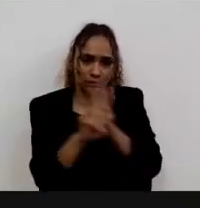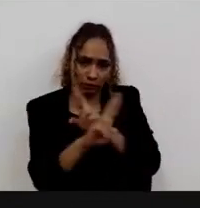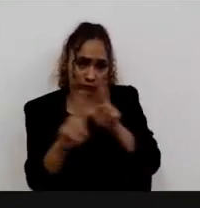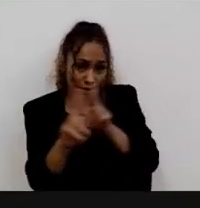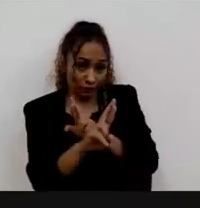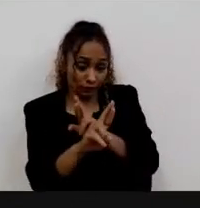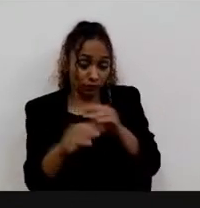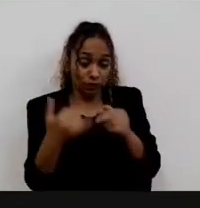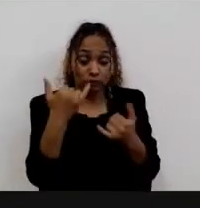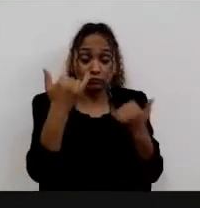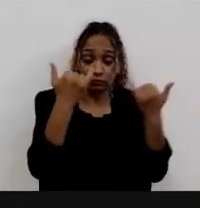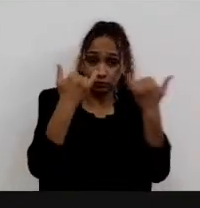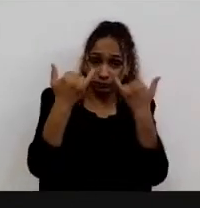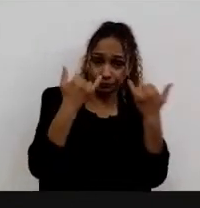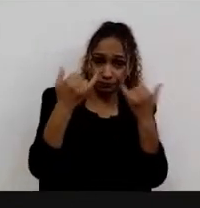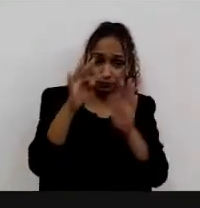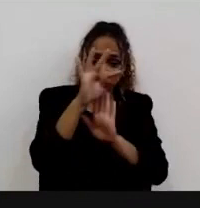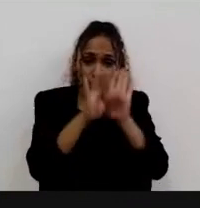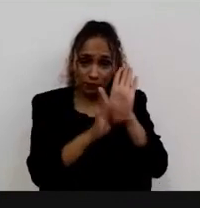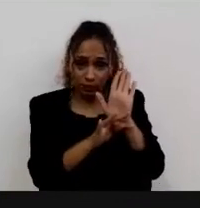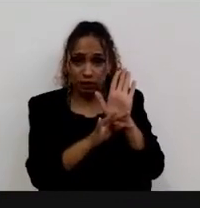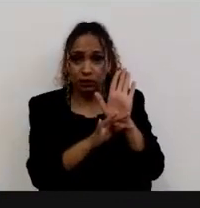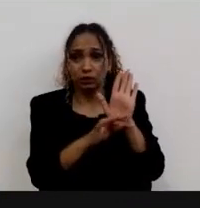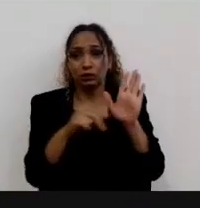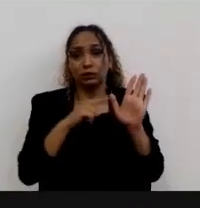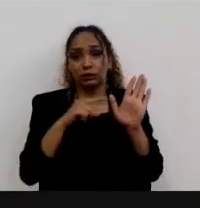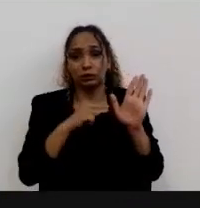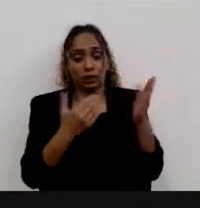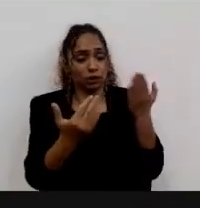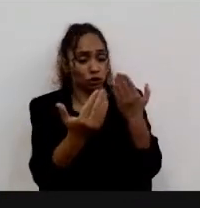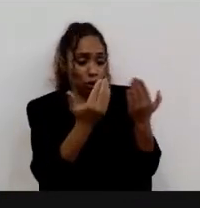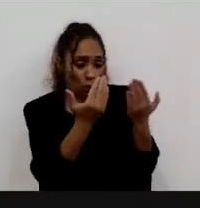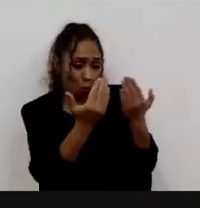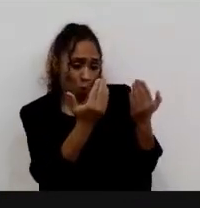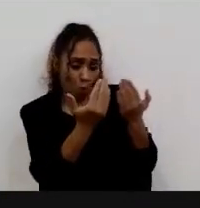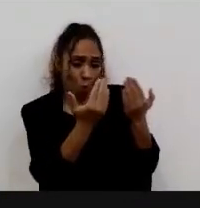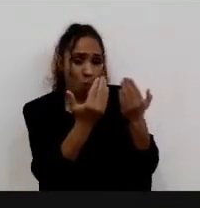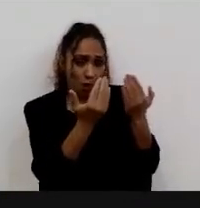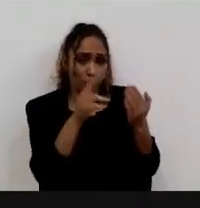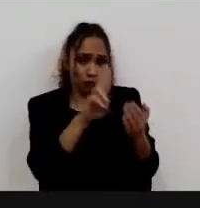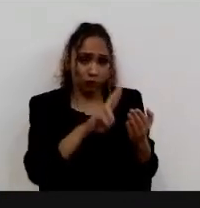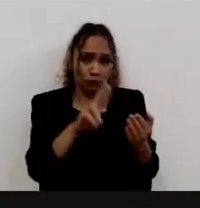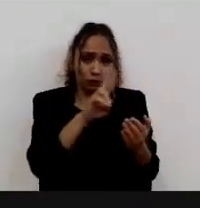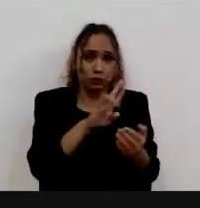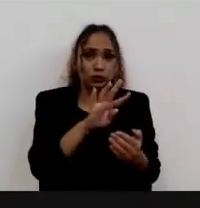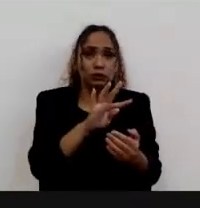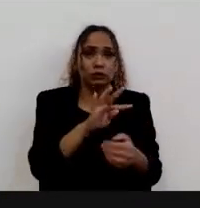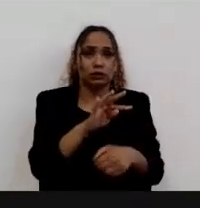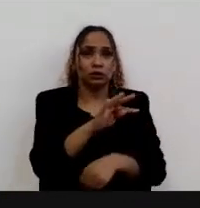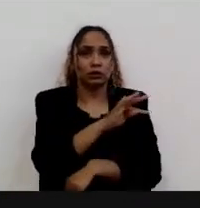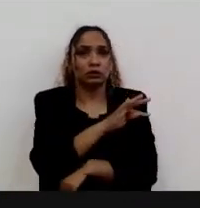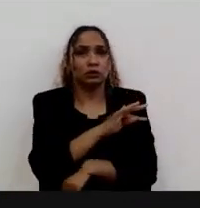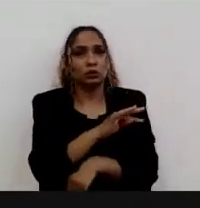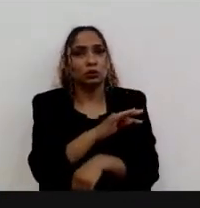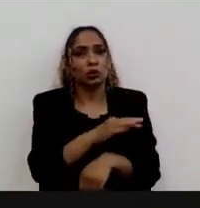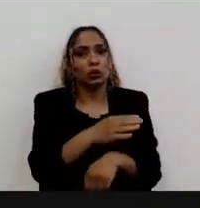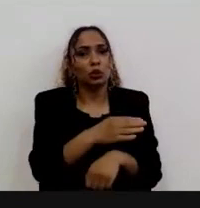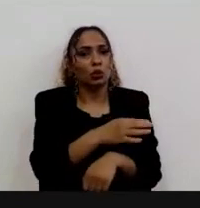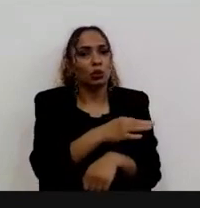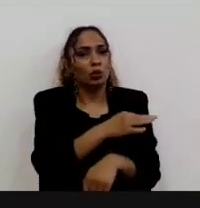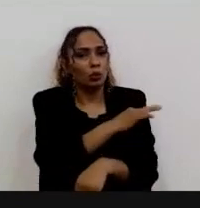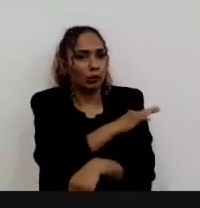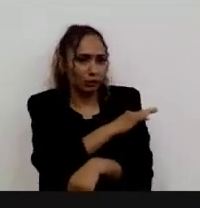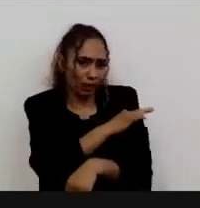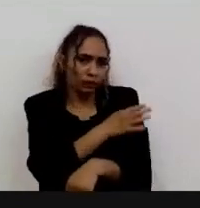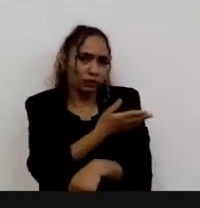partir desses dados, a partir desses textos, né, são comparadas as matérias usando uma técnica de similaridade de cosseno, são